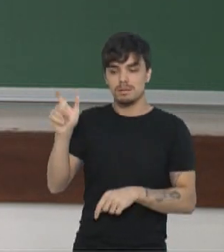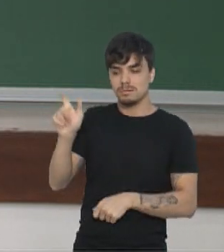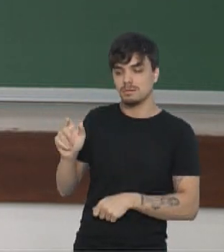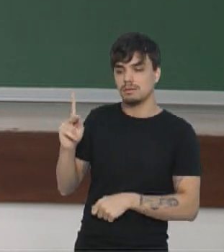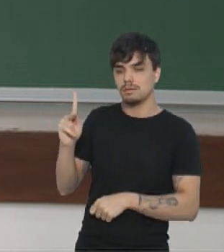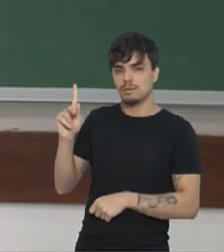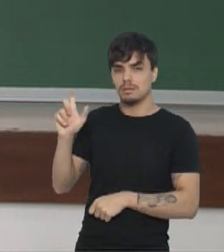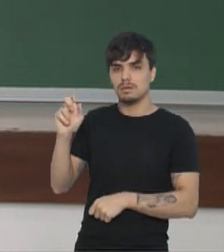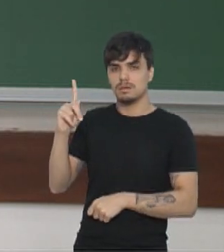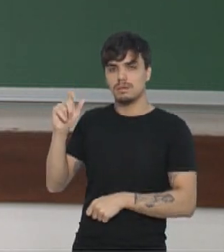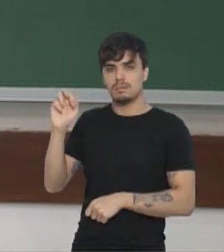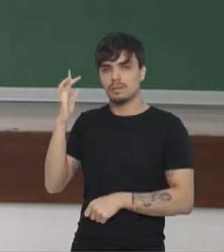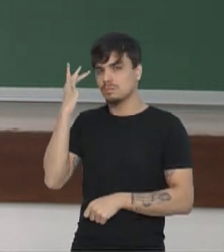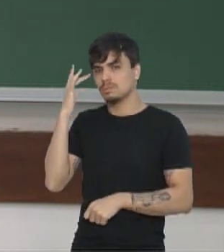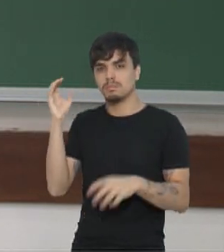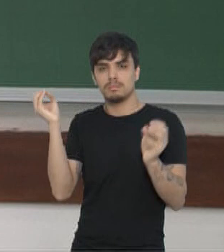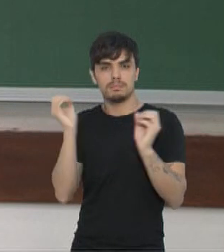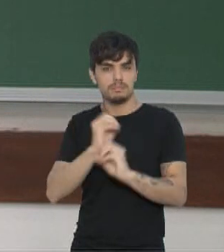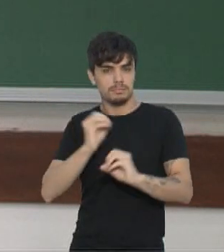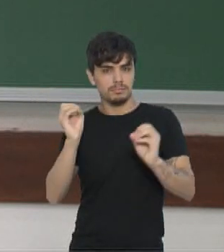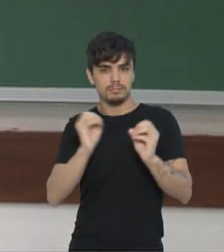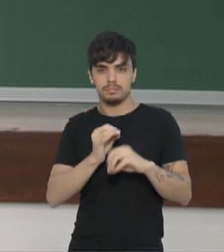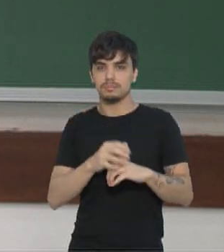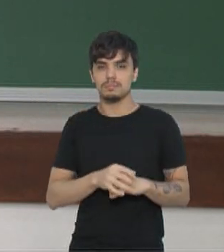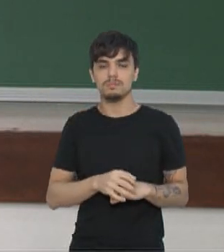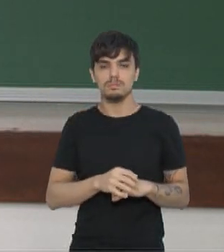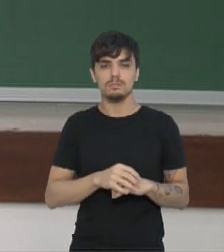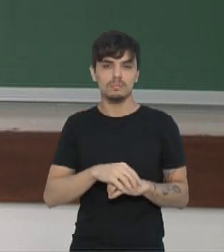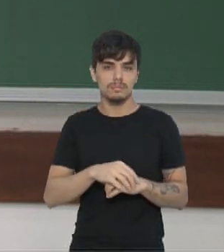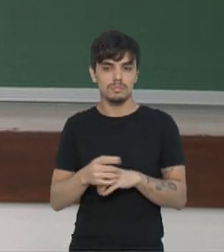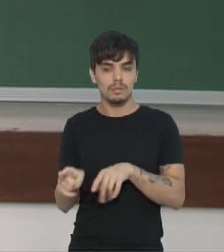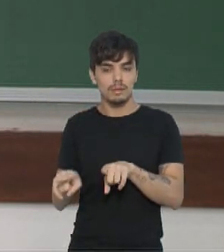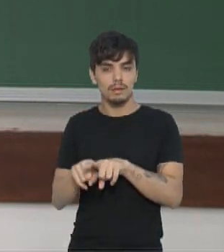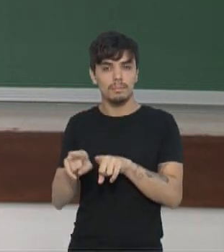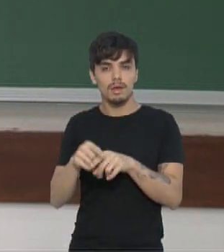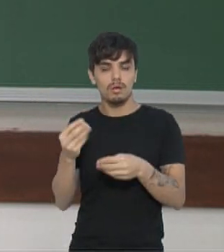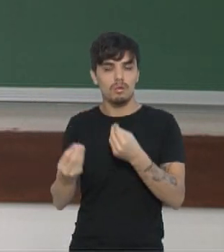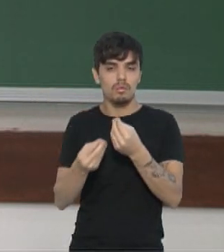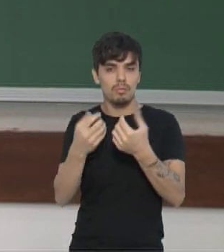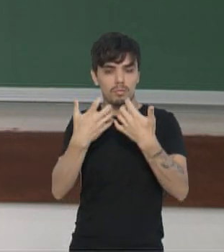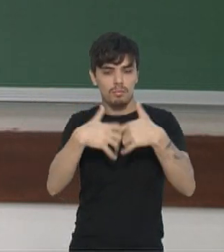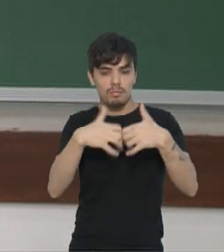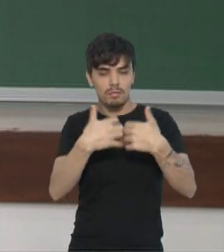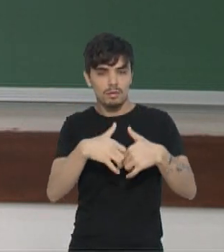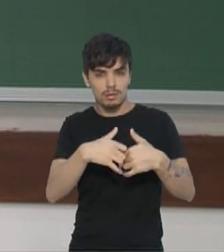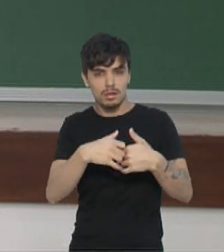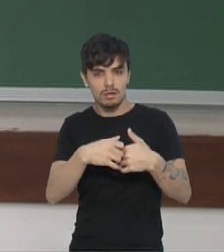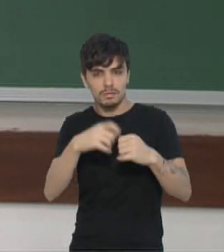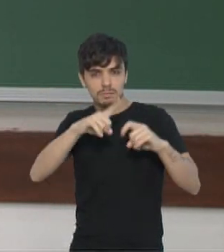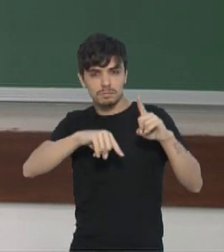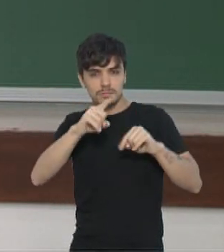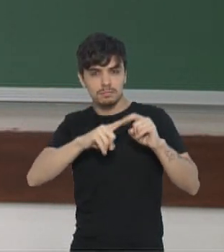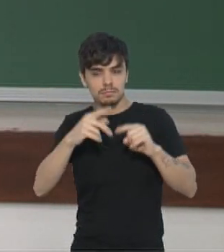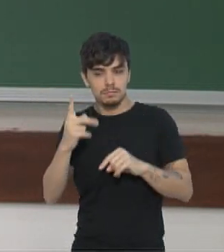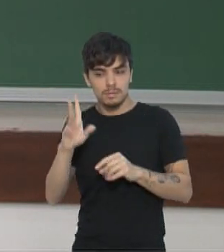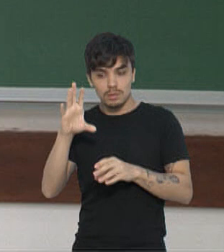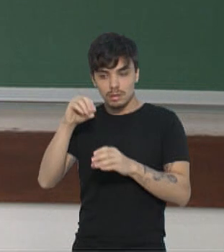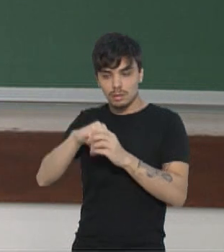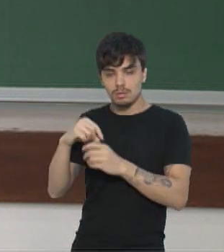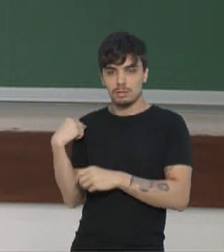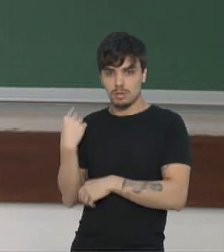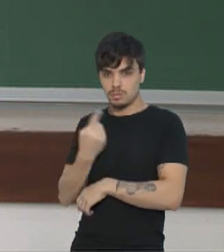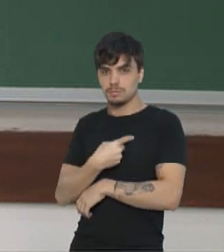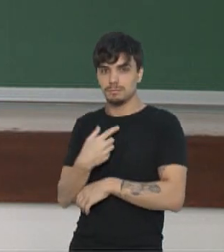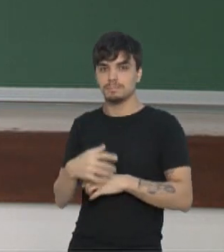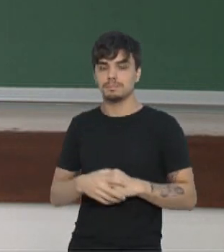disso, o poder que ele tinha com os instrumentos dele era ver ainda só dentro da nossa galáxia. E daí